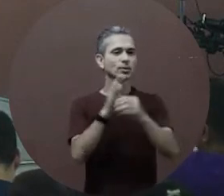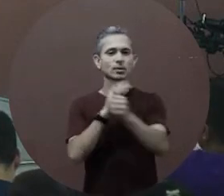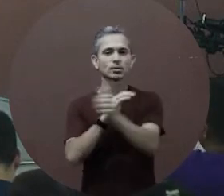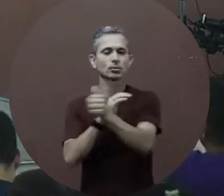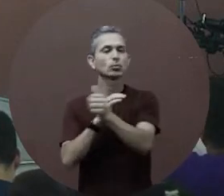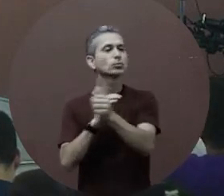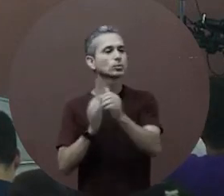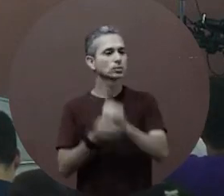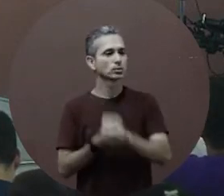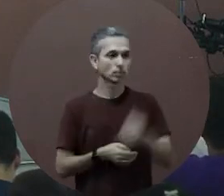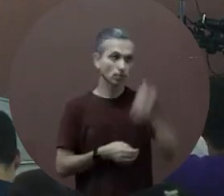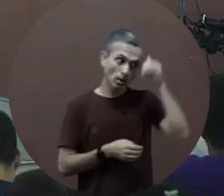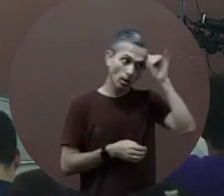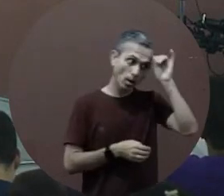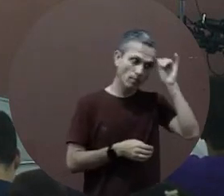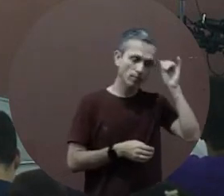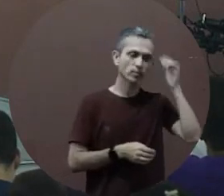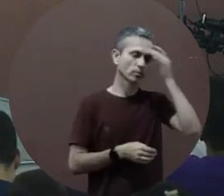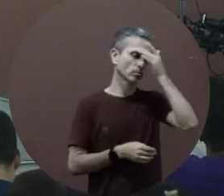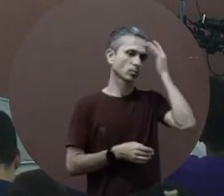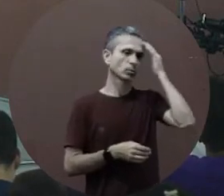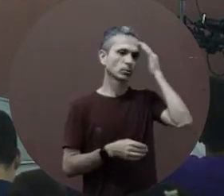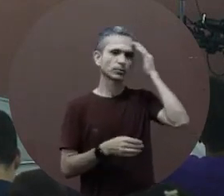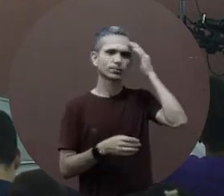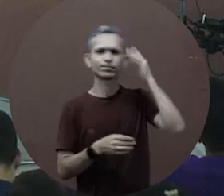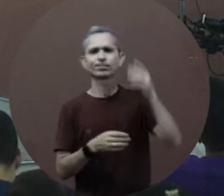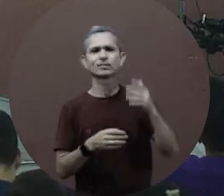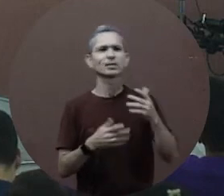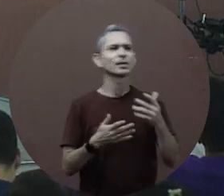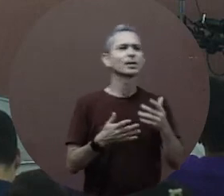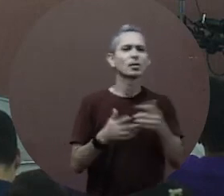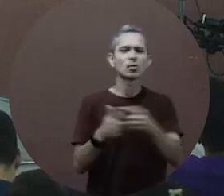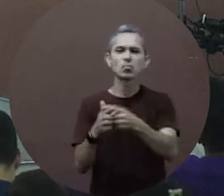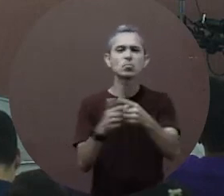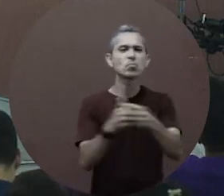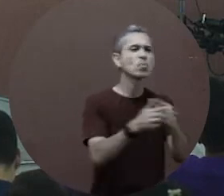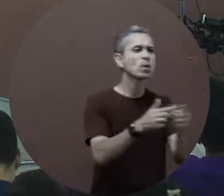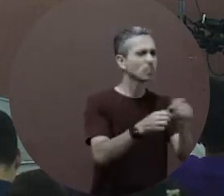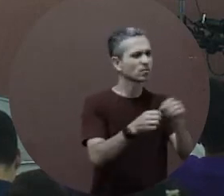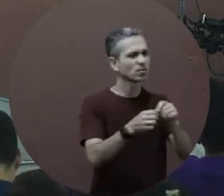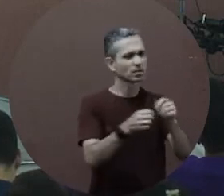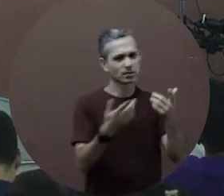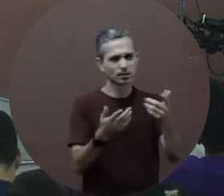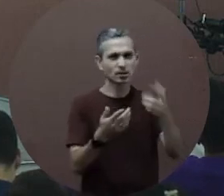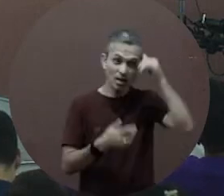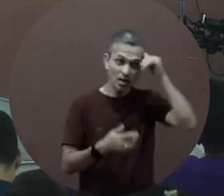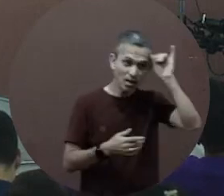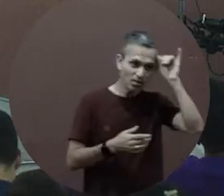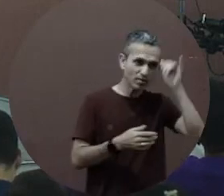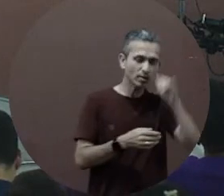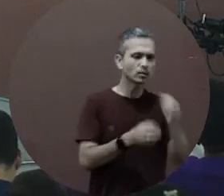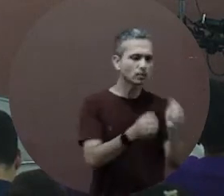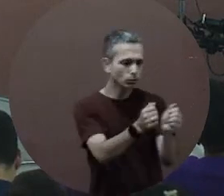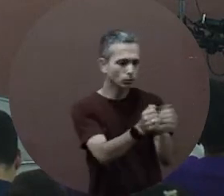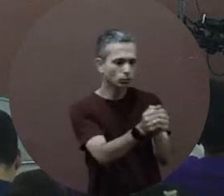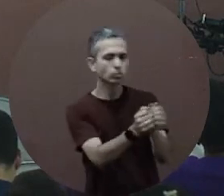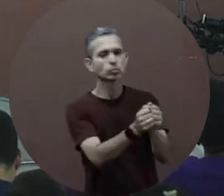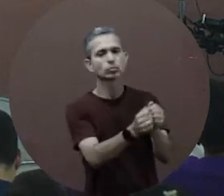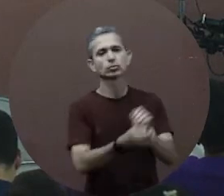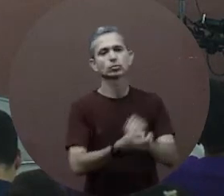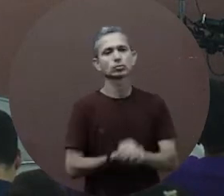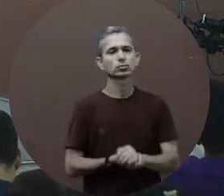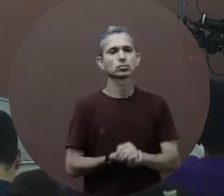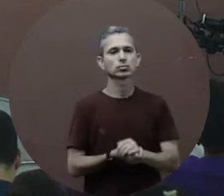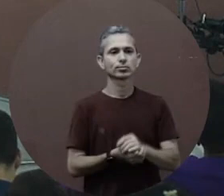divisões, depois de admoestá-la 1 ou 2 vezes, pois você sabe que tal pessoa está pervertida, vive pecando e por si mesma está